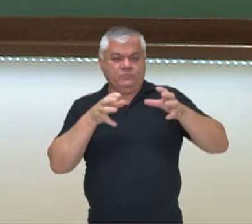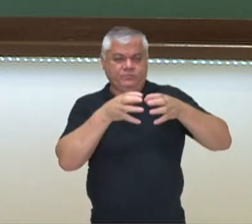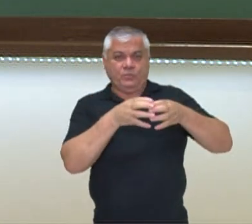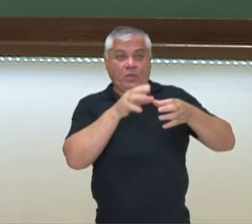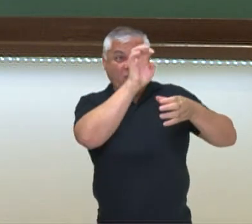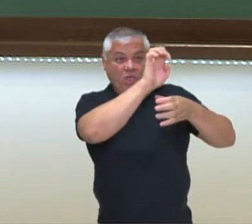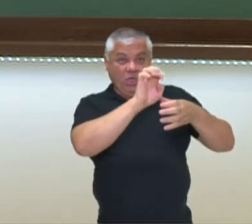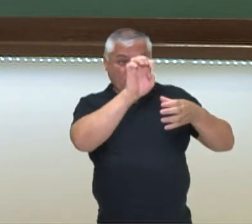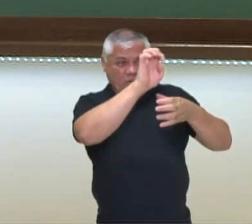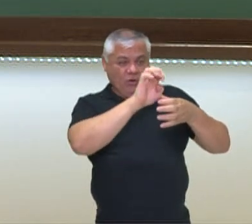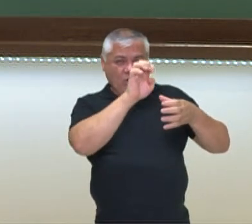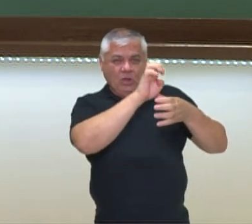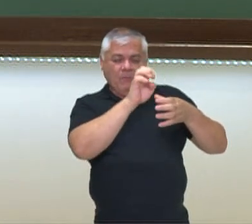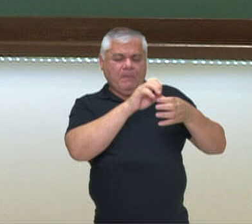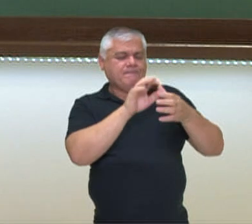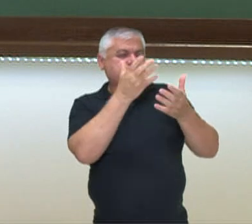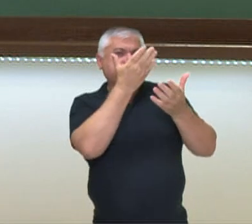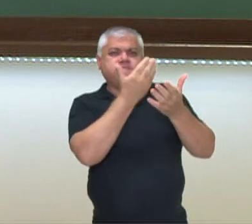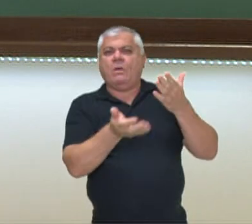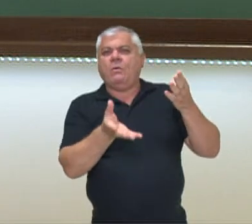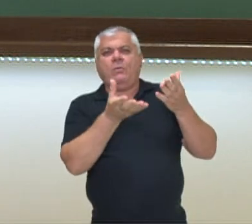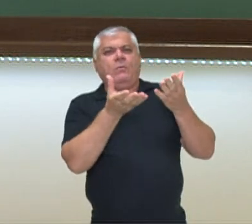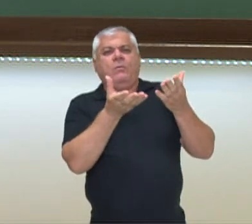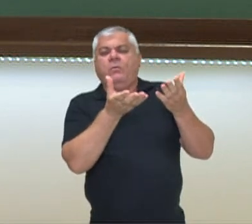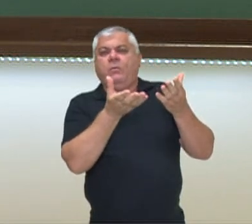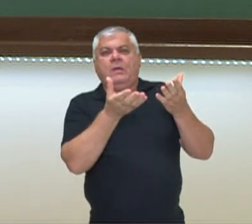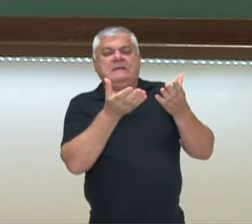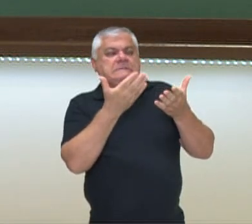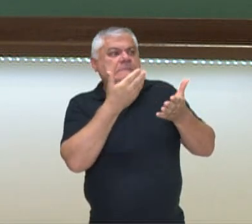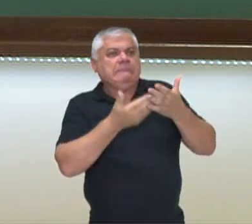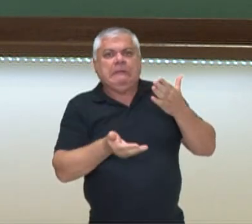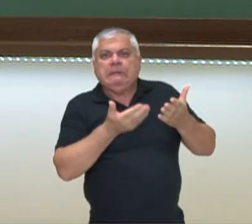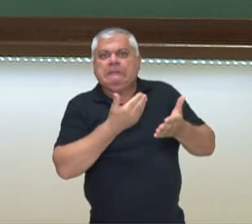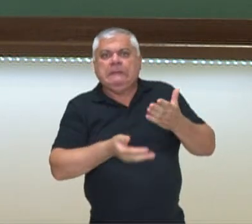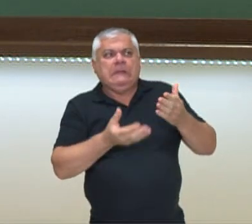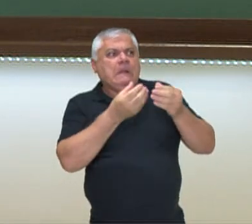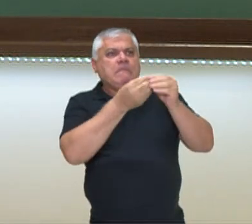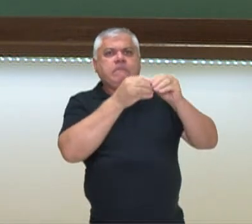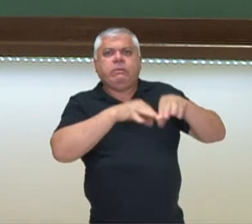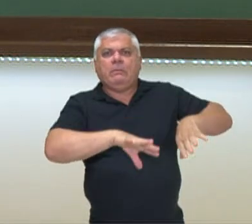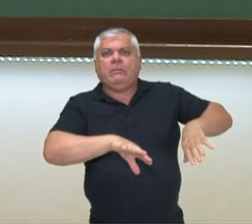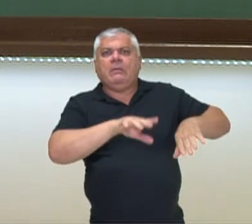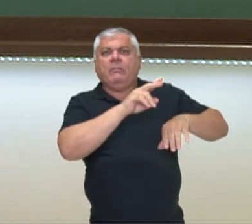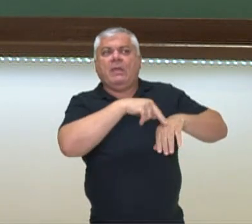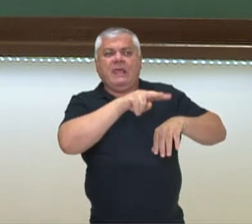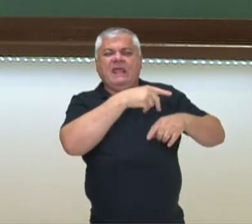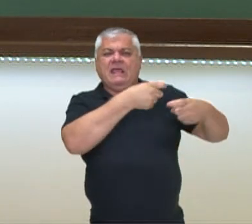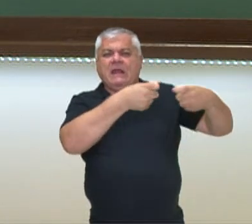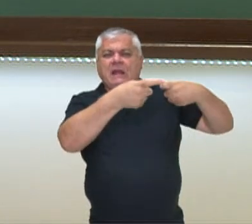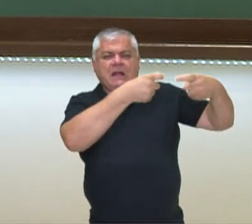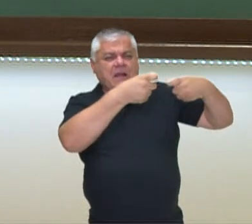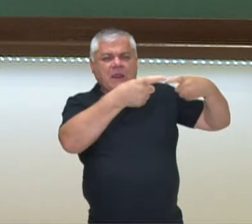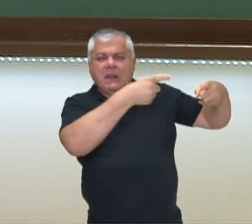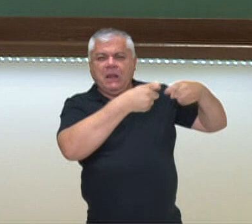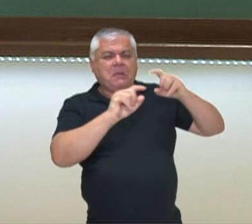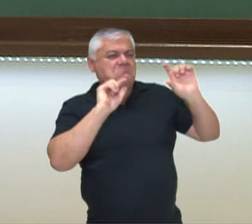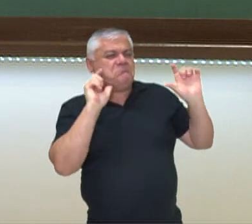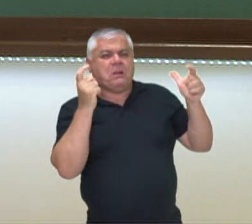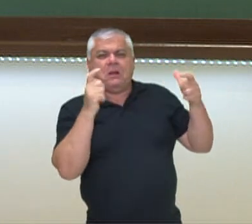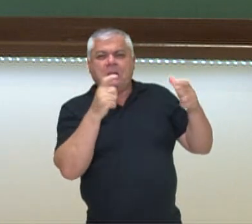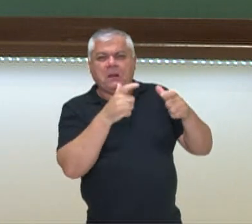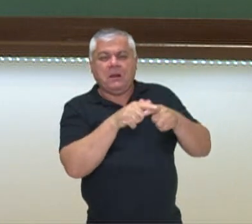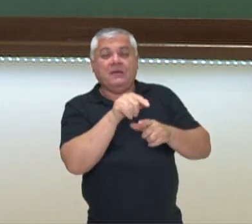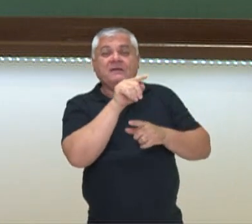Europa, tinha sofrido um grande baque porque tinha passado vários anos um período de guerra. E período de guerra,